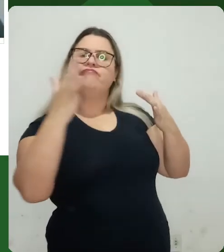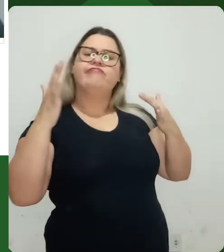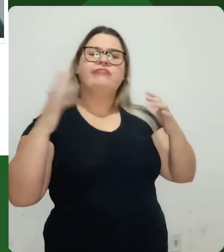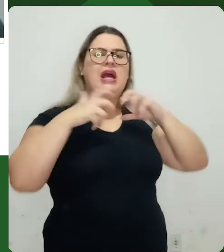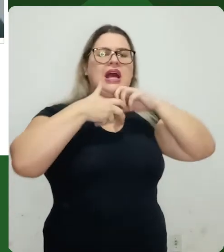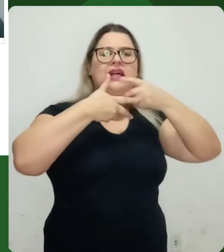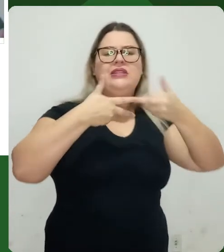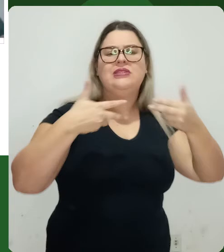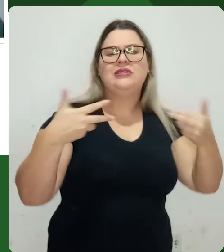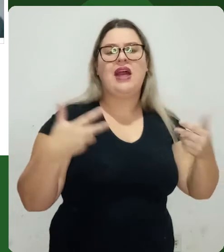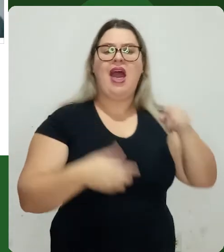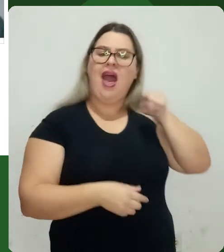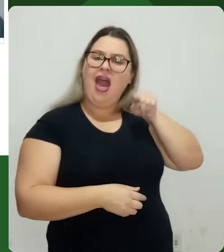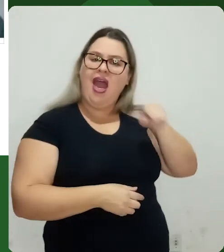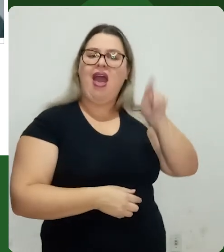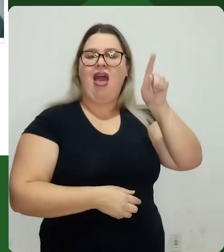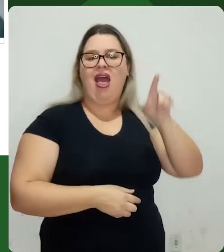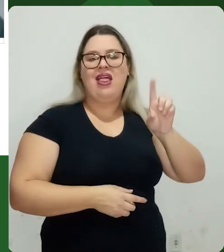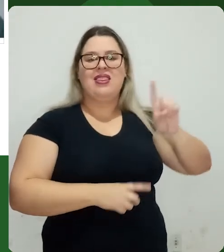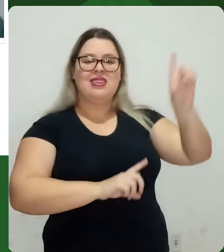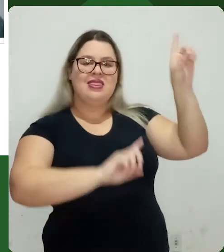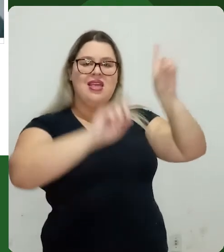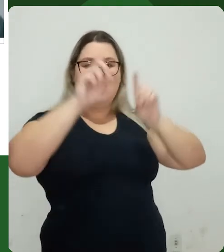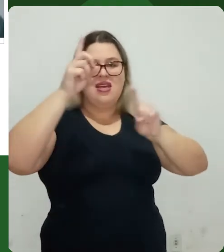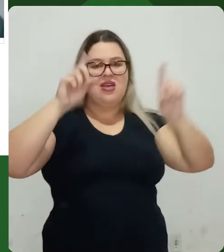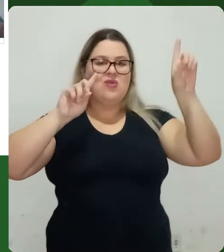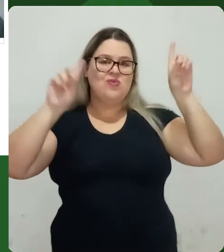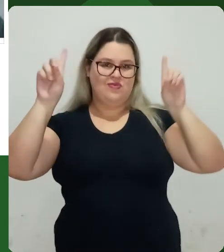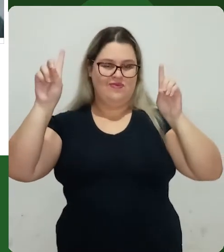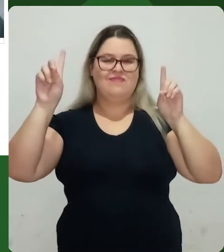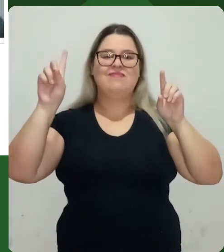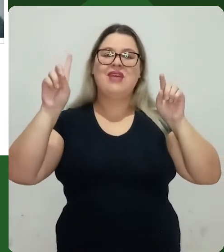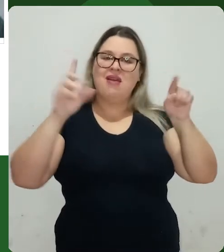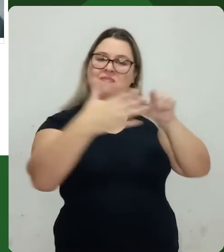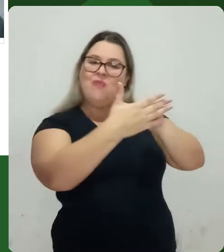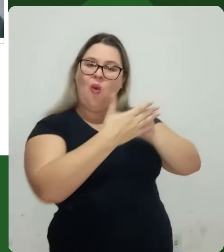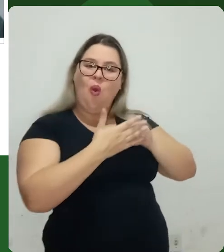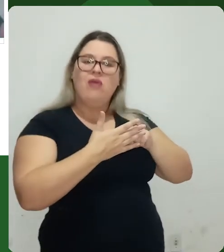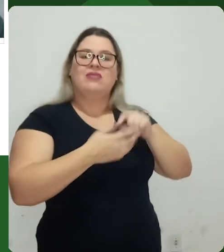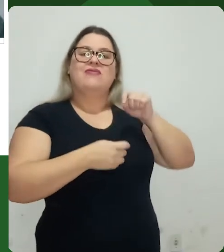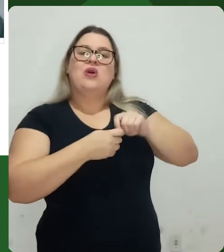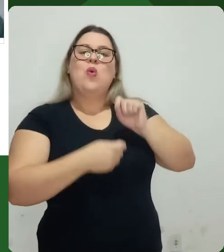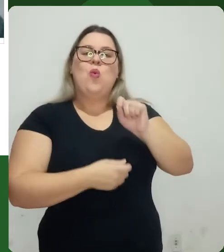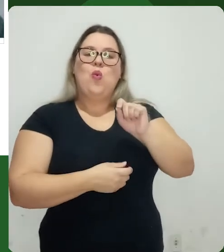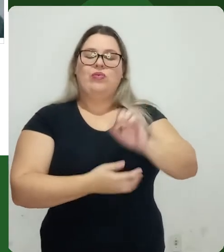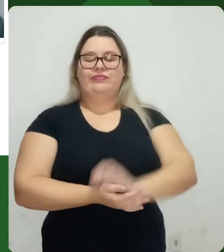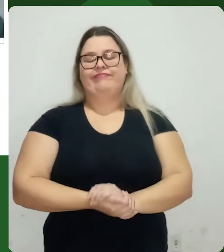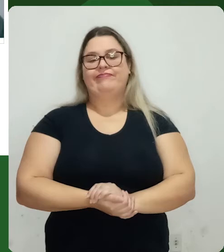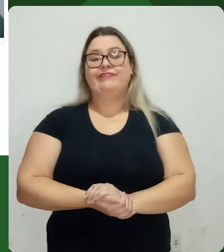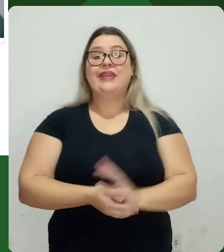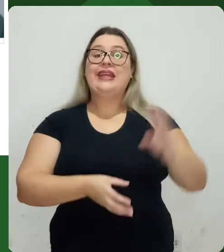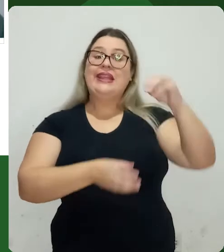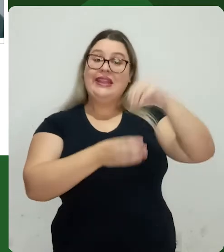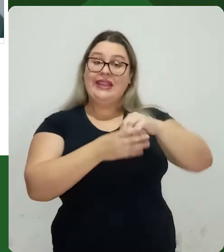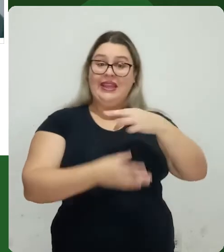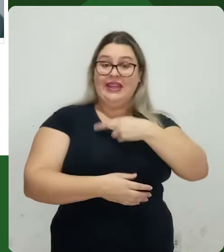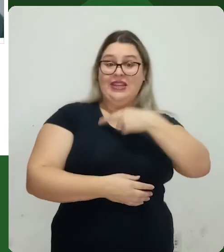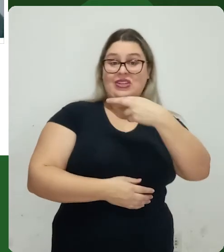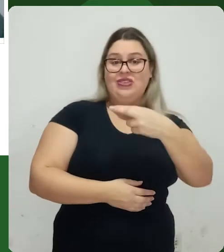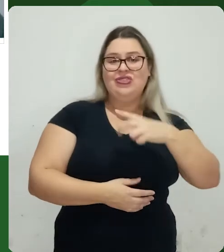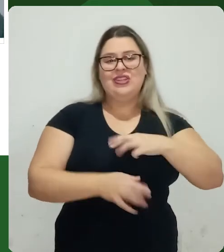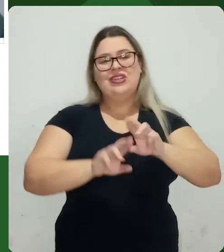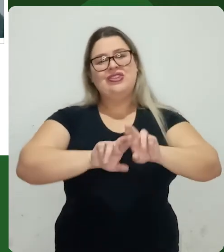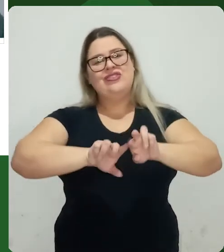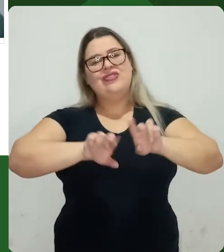de divindade à própria natureza, ou seja, que a natureza expressaria a eles aquilo que eles deveriam fazer. E dentro